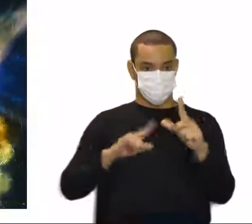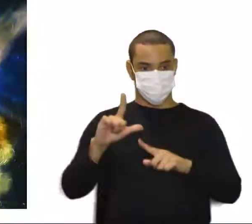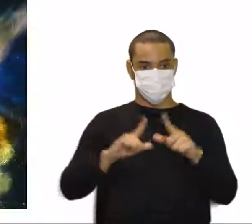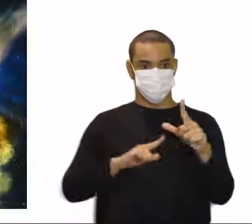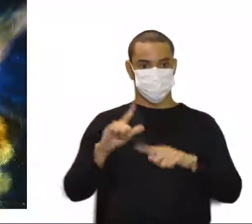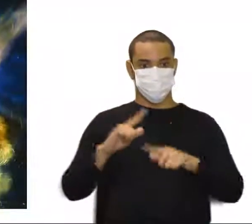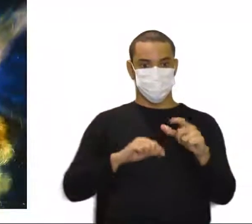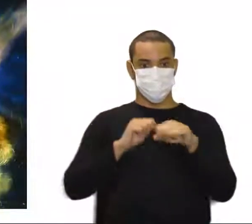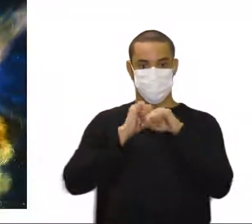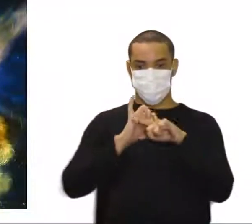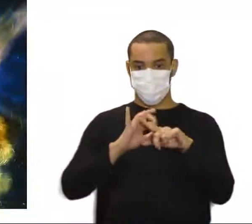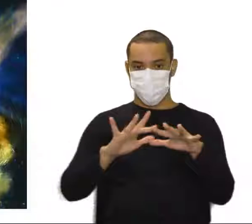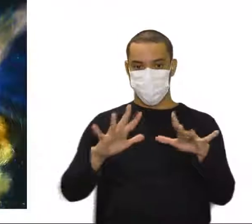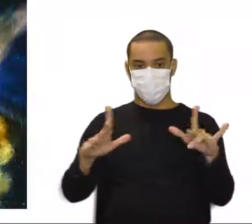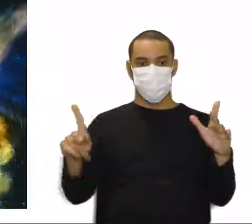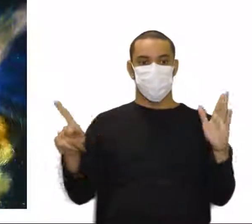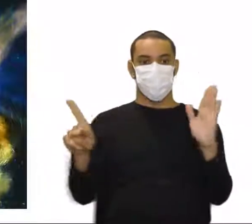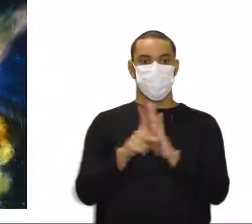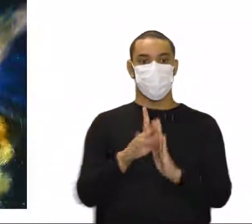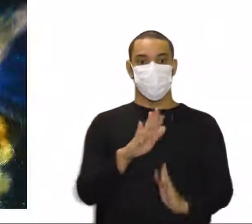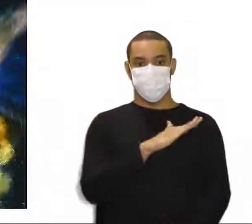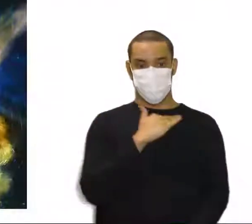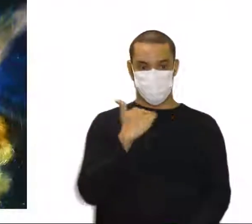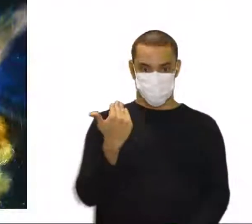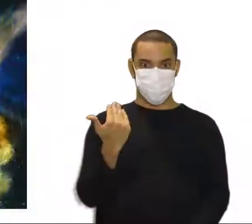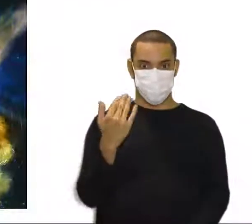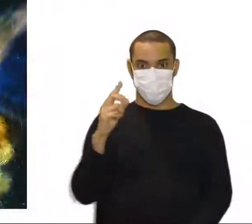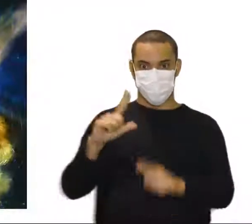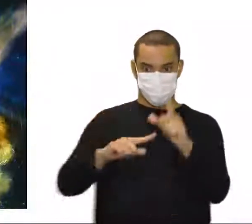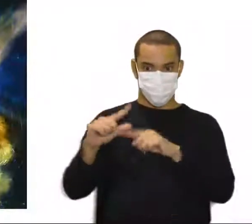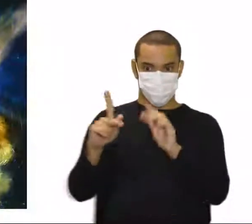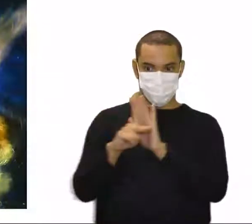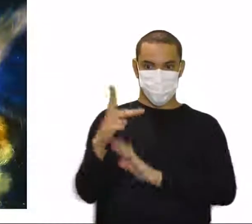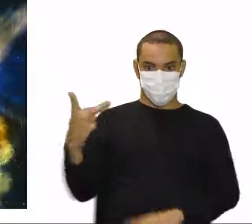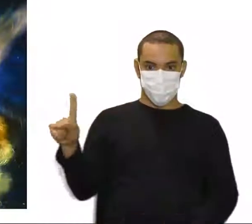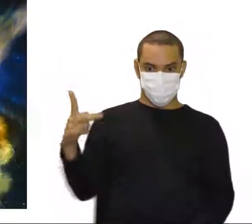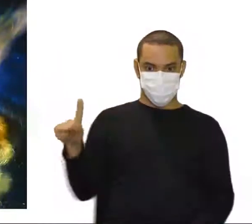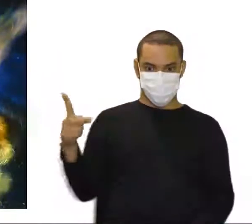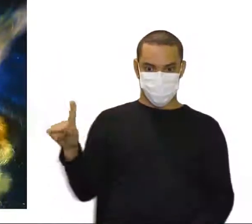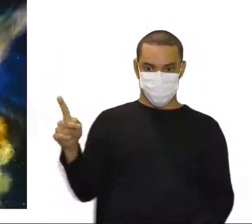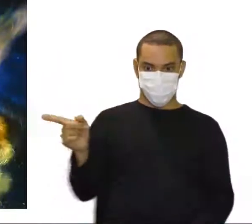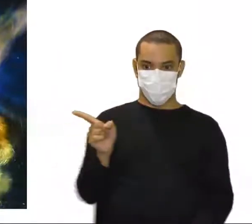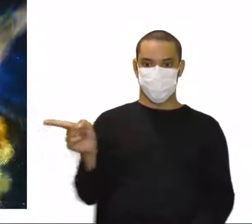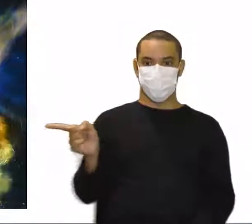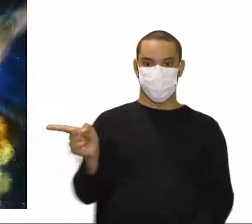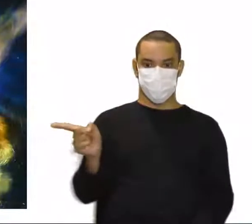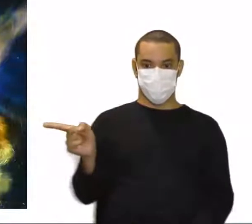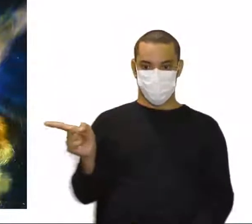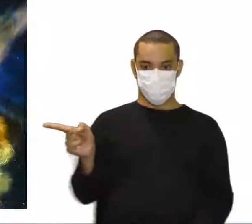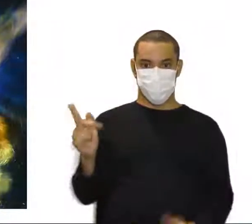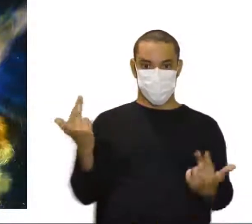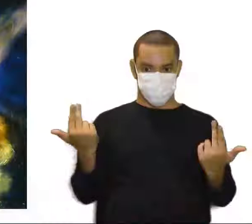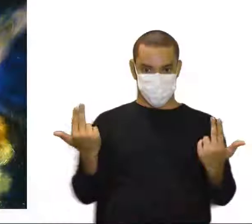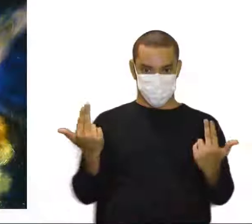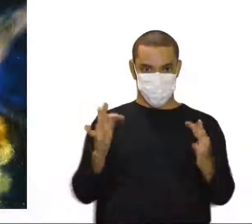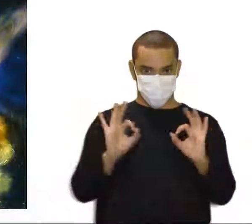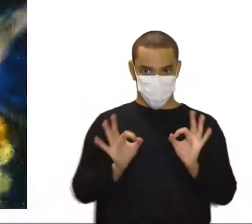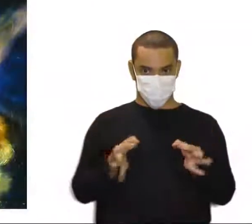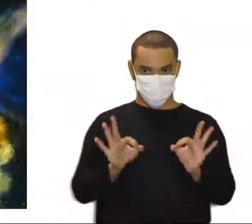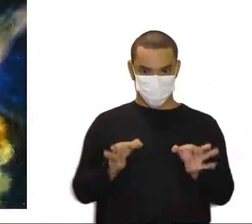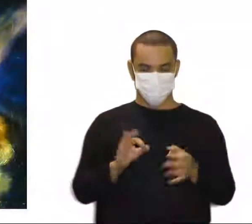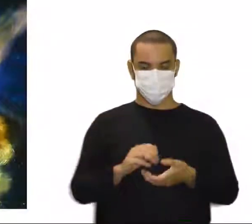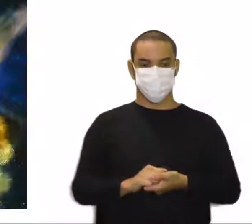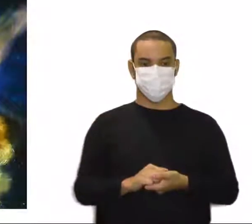espiralam em direção à morte, né? Que seria a morte das estrelas, como vemos aqui na ilustração, tá, pessoal? E